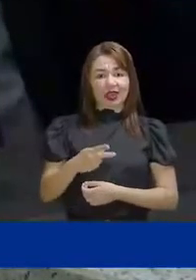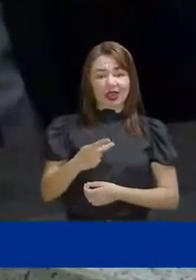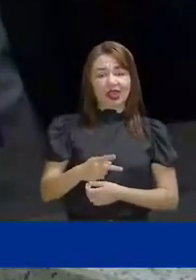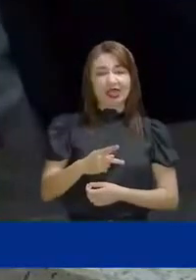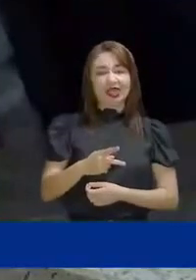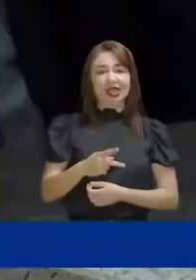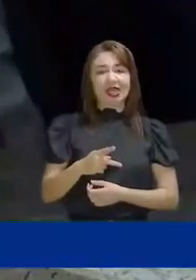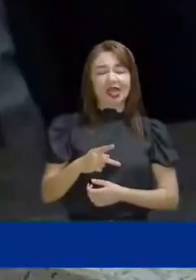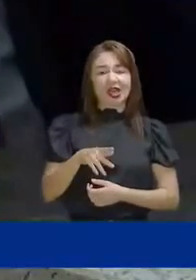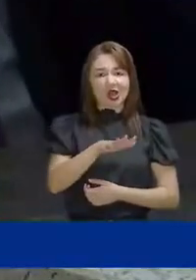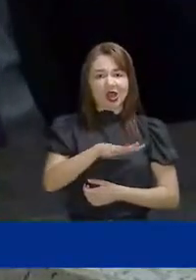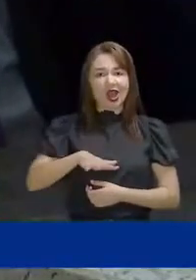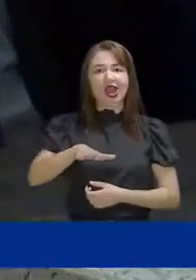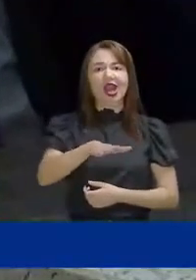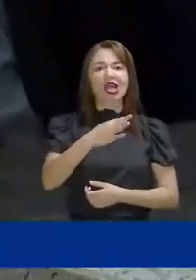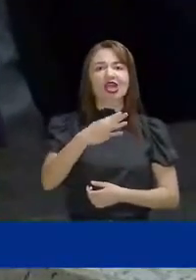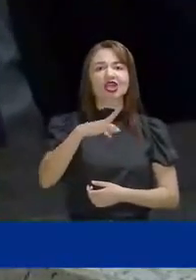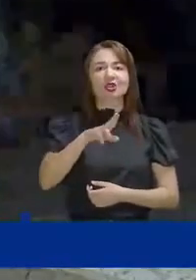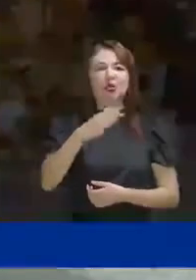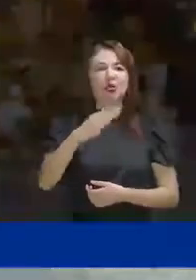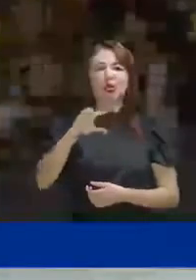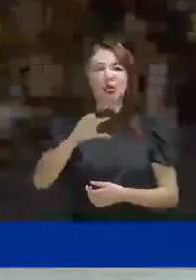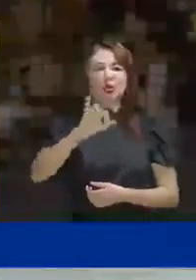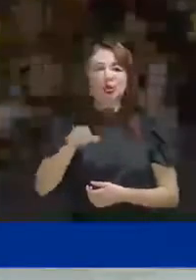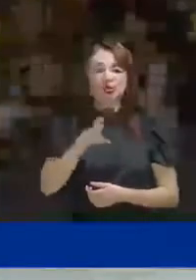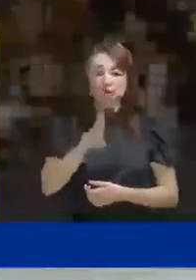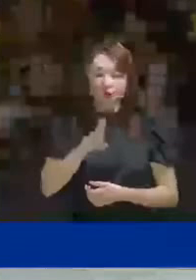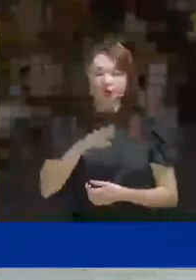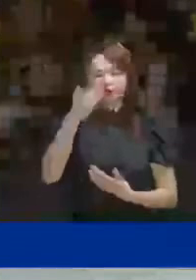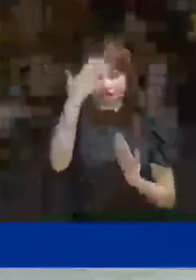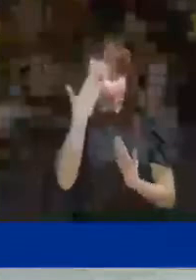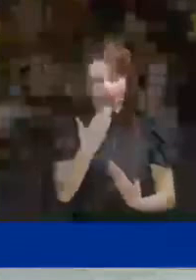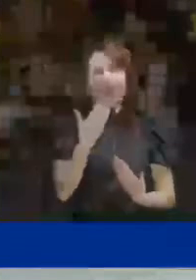tucujus. Parabéns. Muito obrigado.